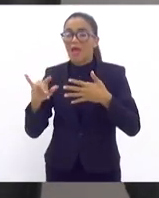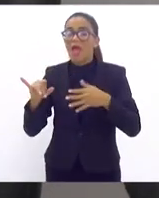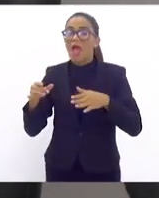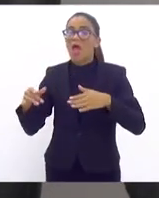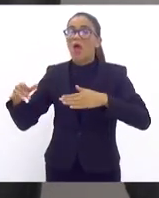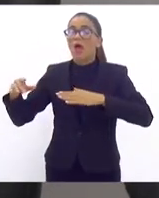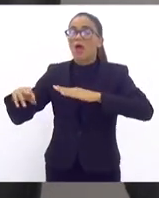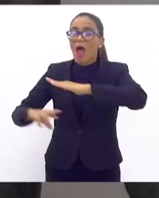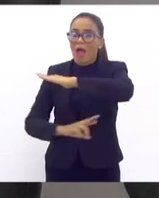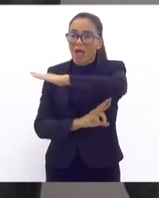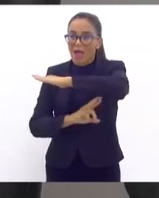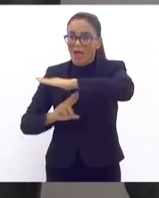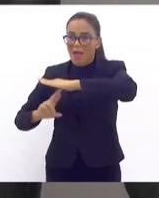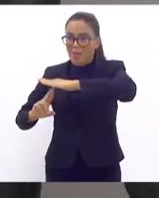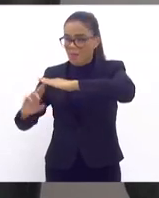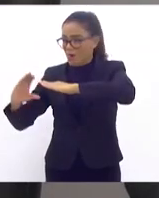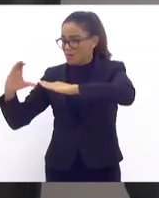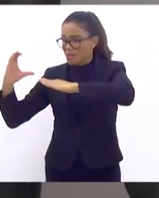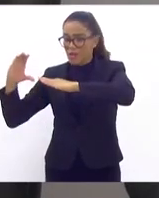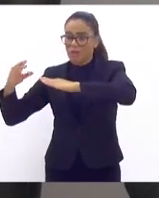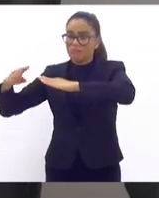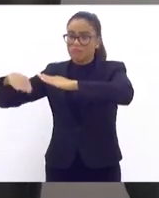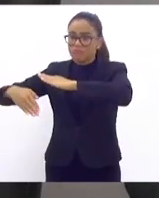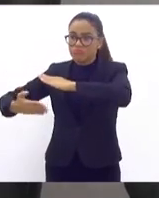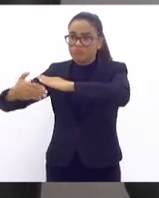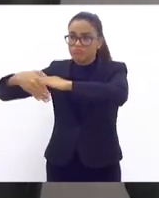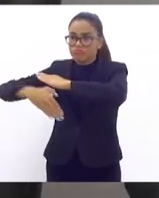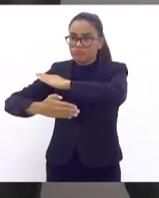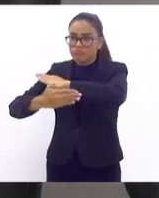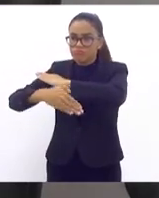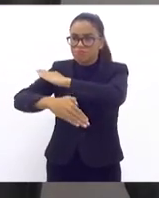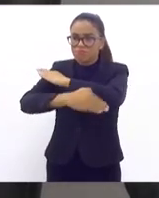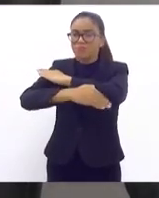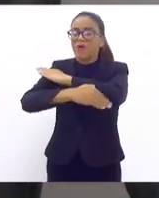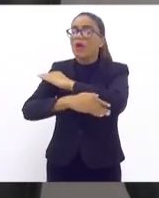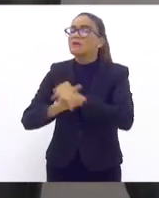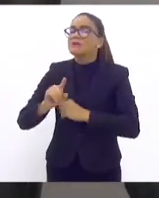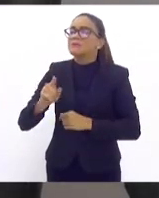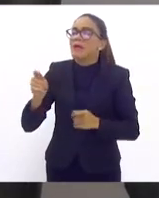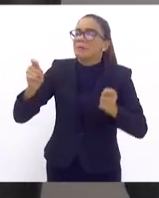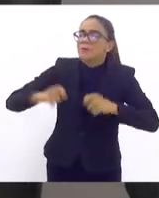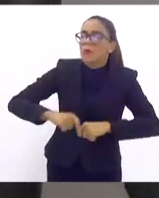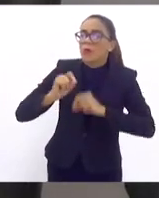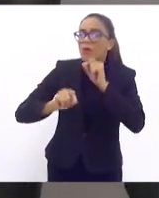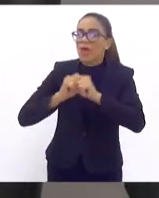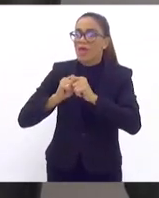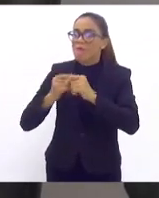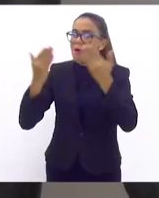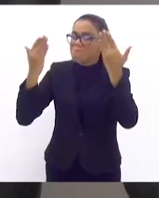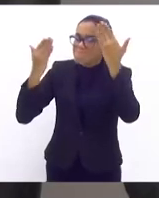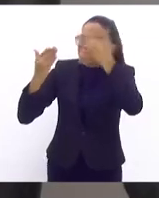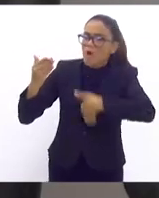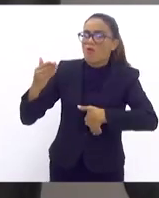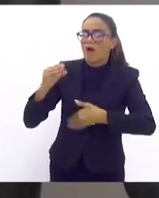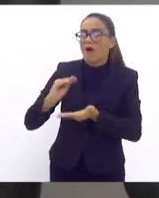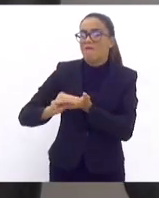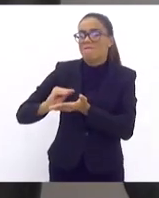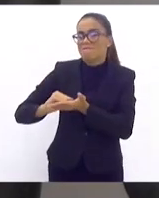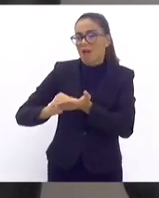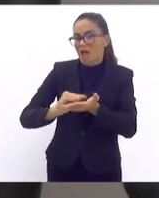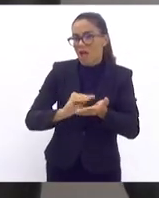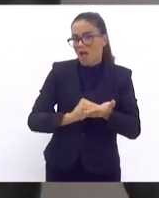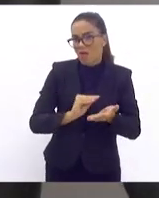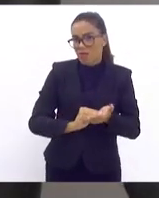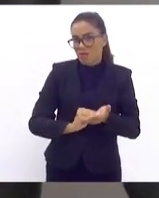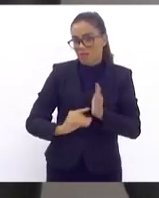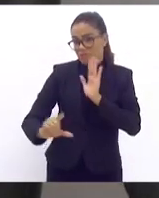de Guanabara, na verdade, ele serviu também para evidenciar a carência, a falta talvez de